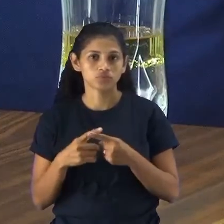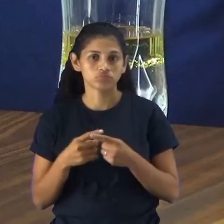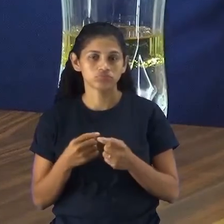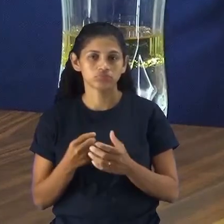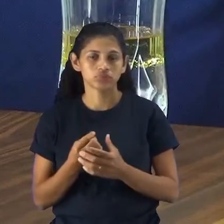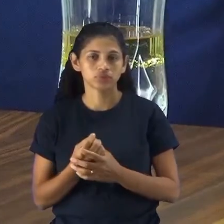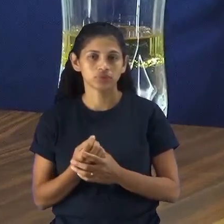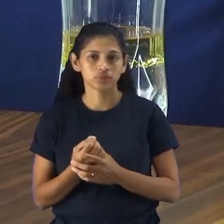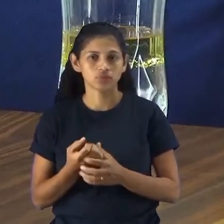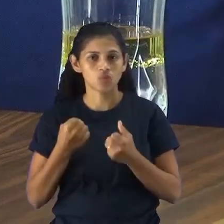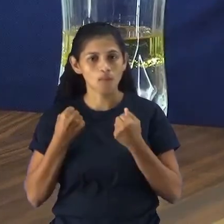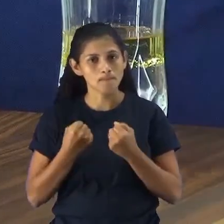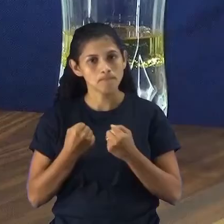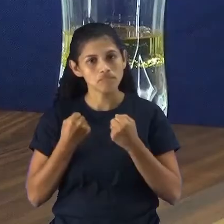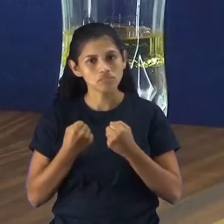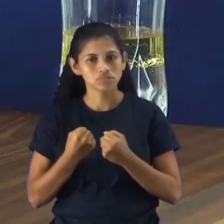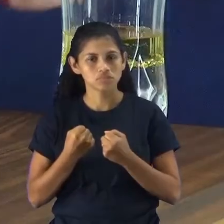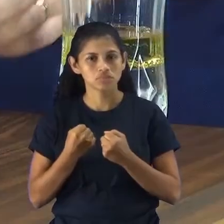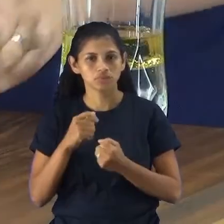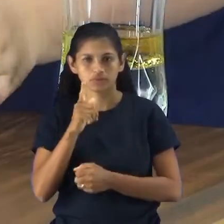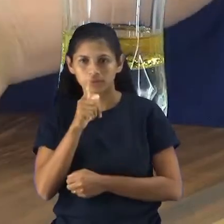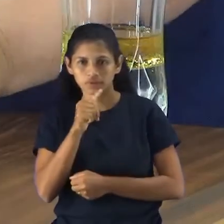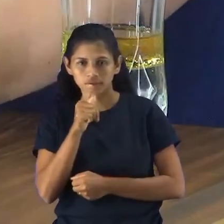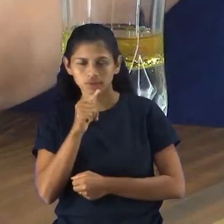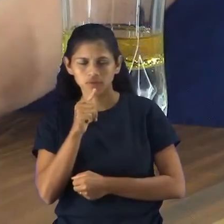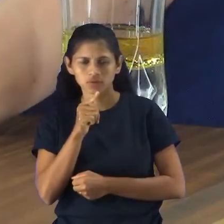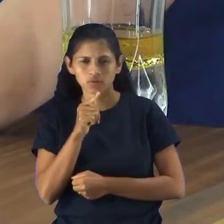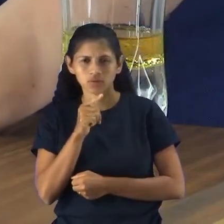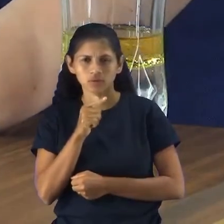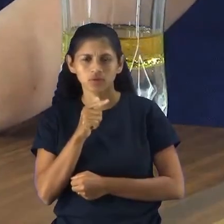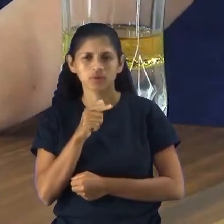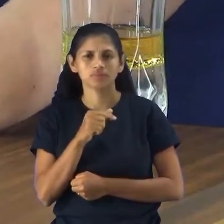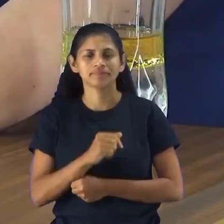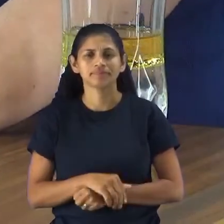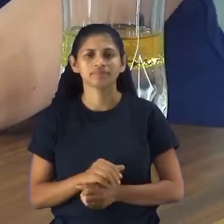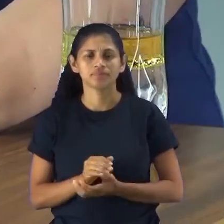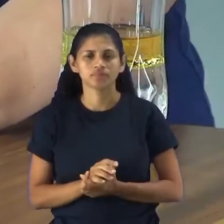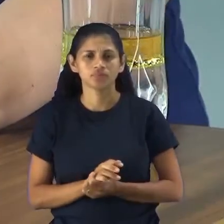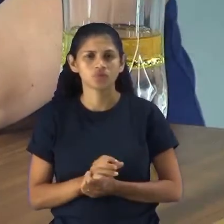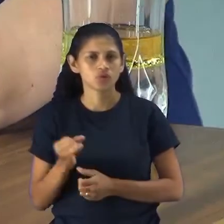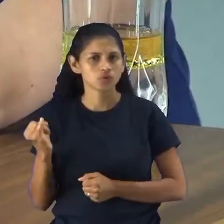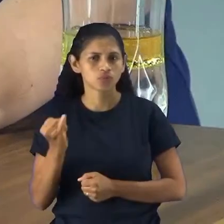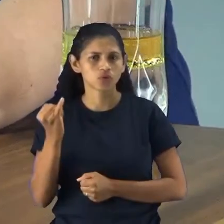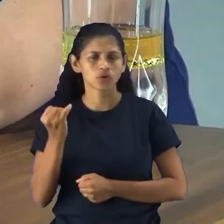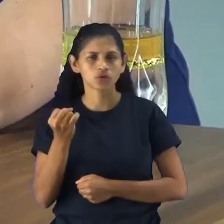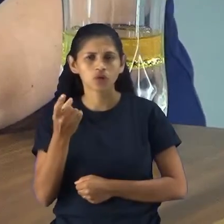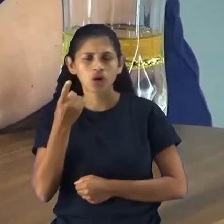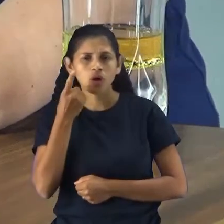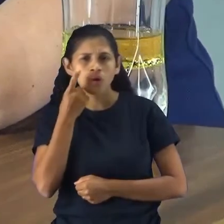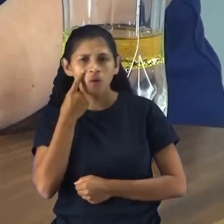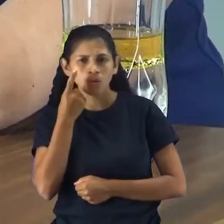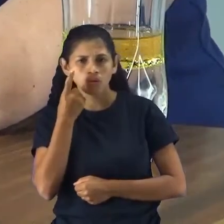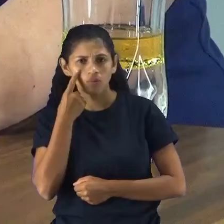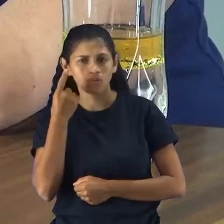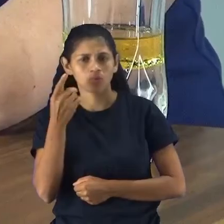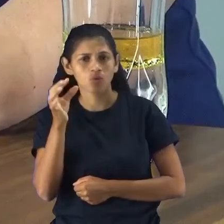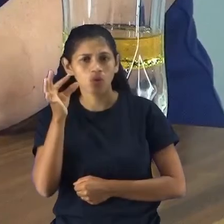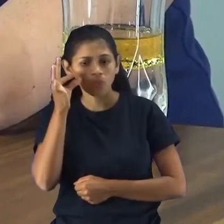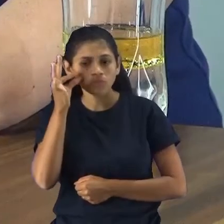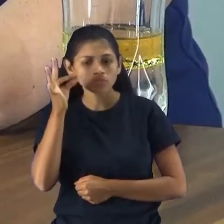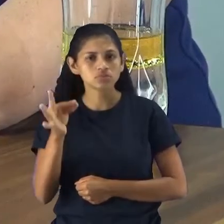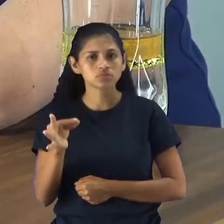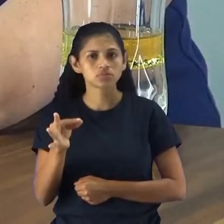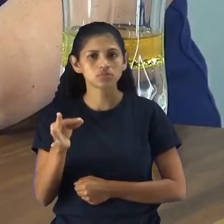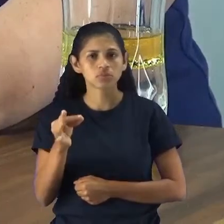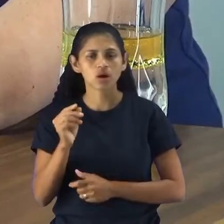água. É interessante, né, a gente observar o que acontece, o que é densidade, né? Às